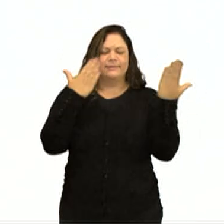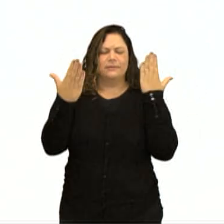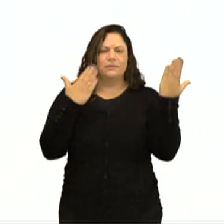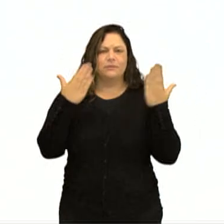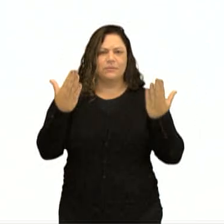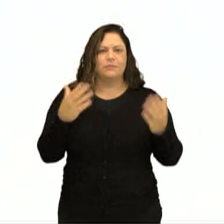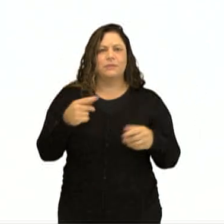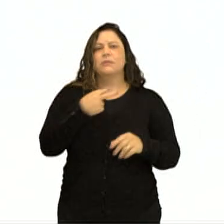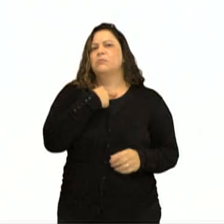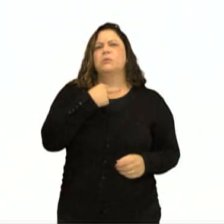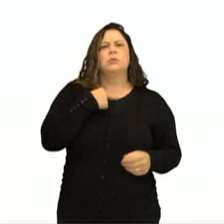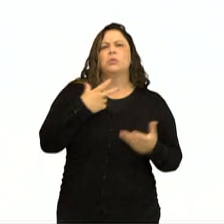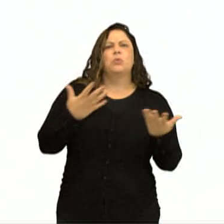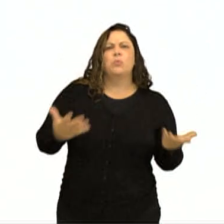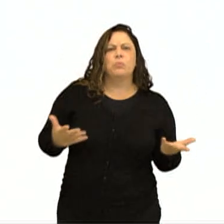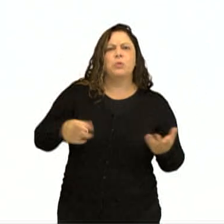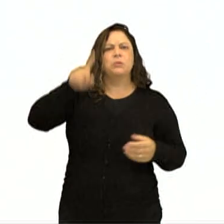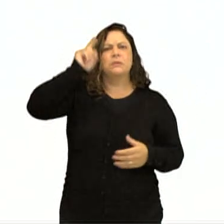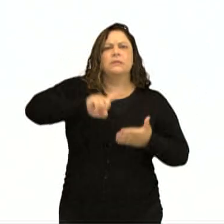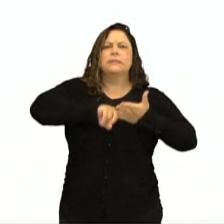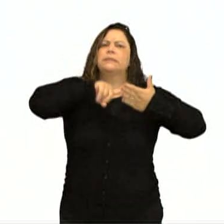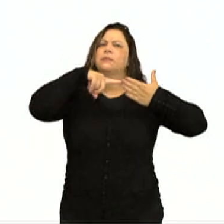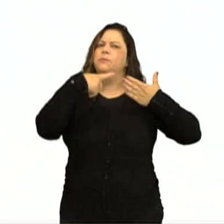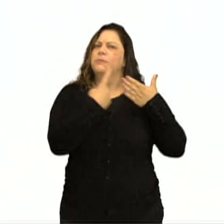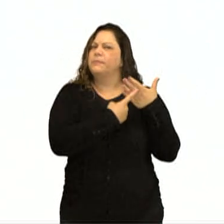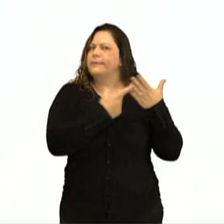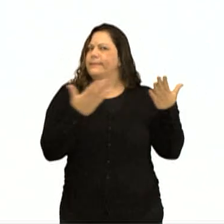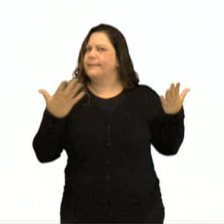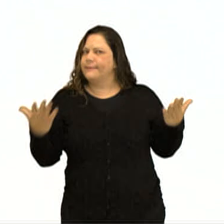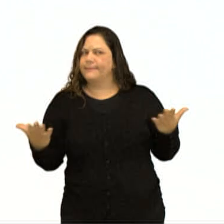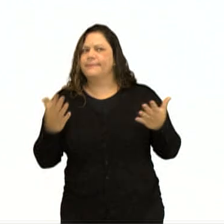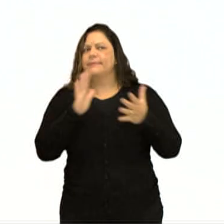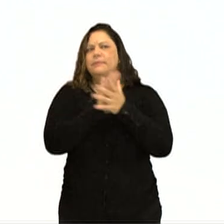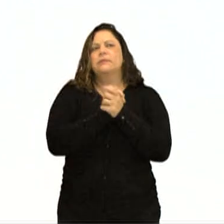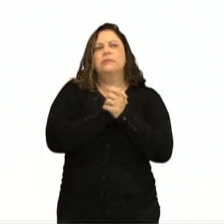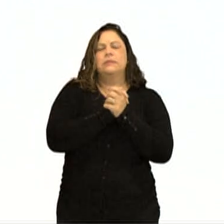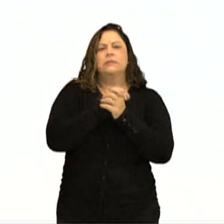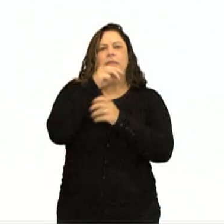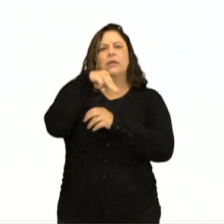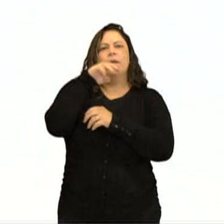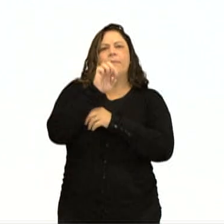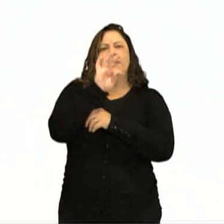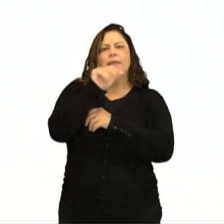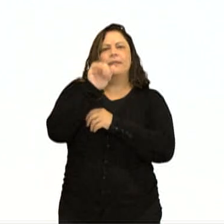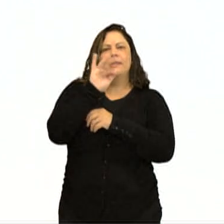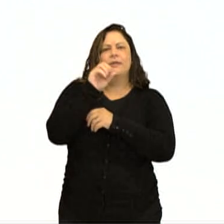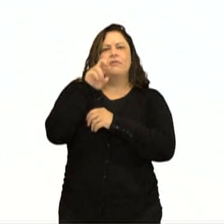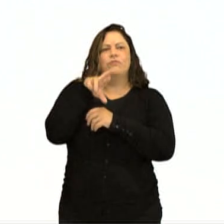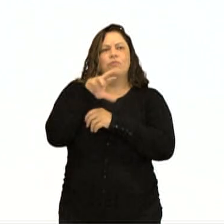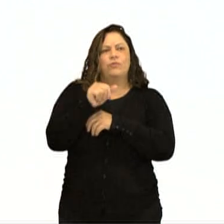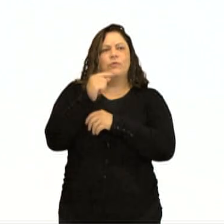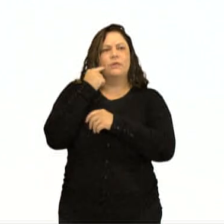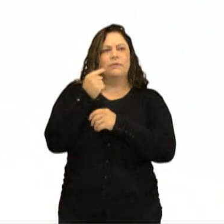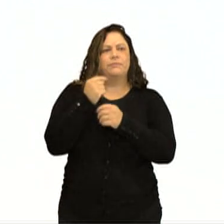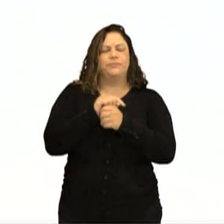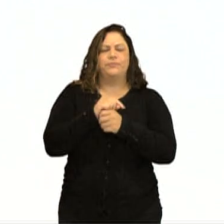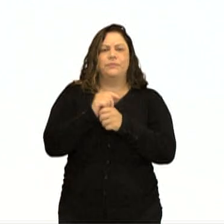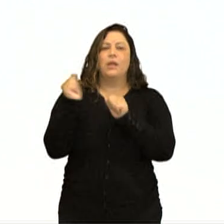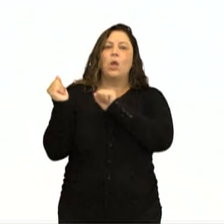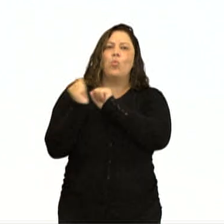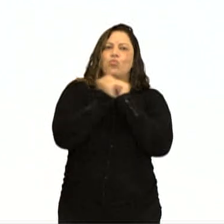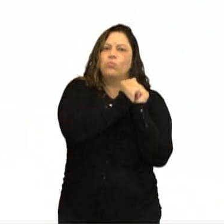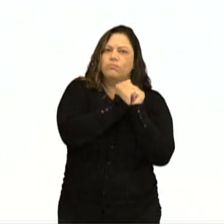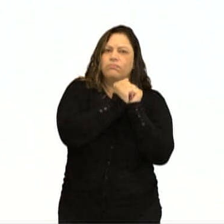não pode ser considerada uma metáfora. Veja só, nós temos aqui, lado a lado, como páginas de um